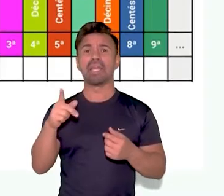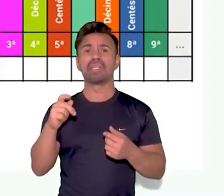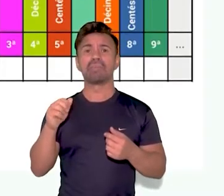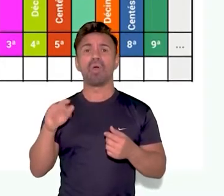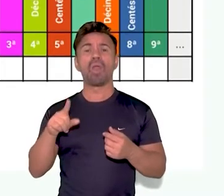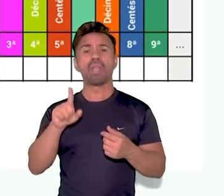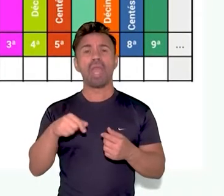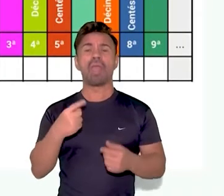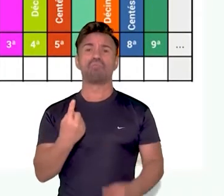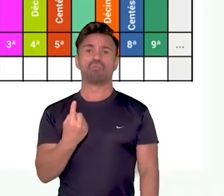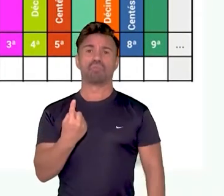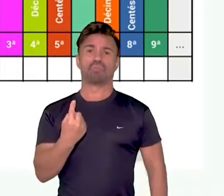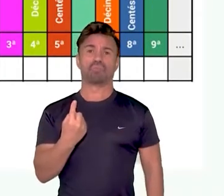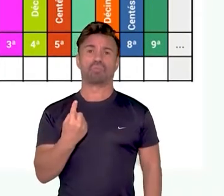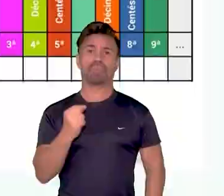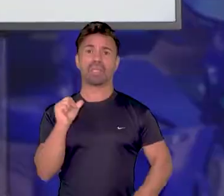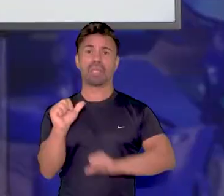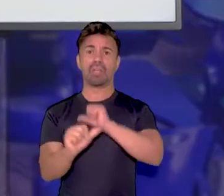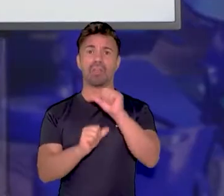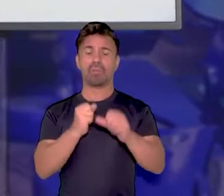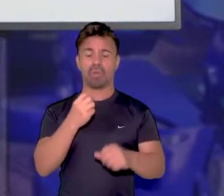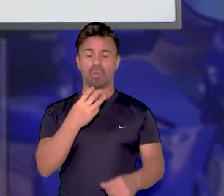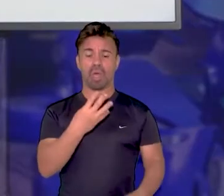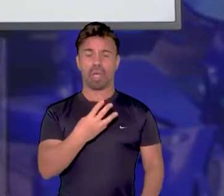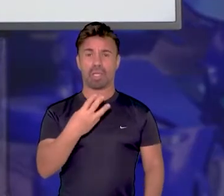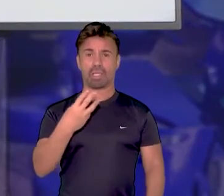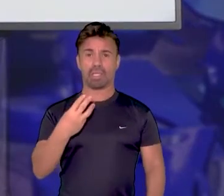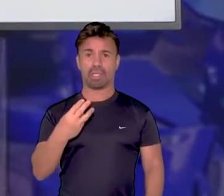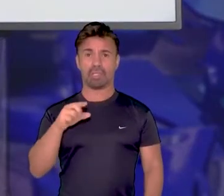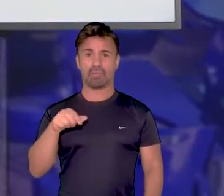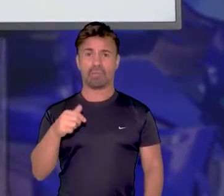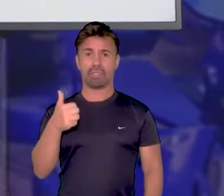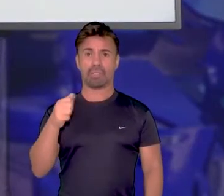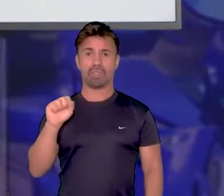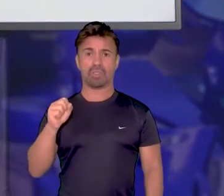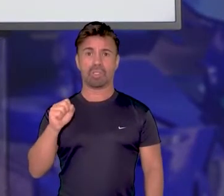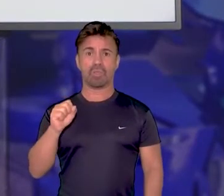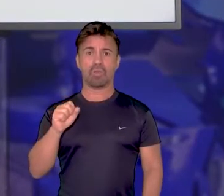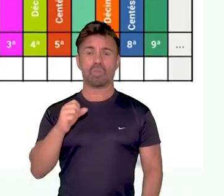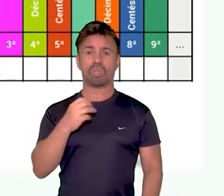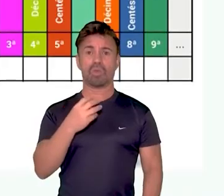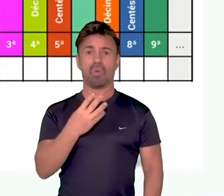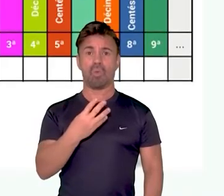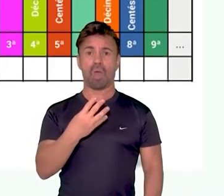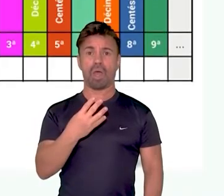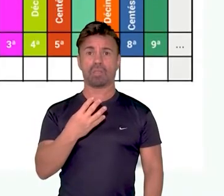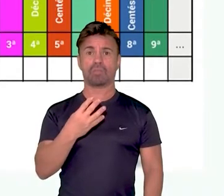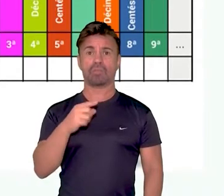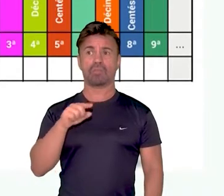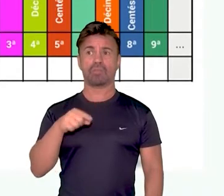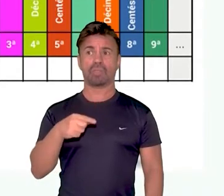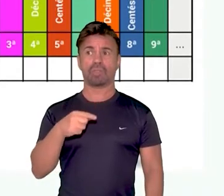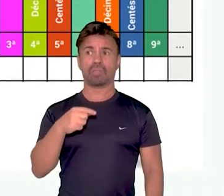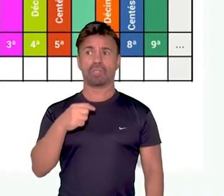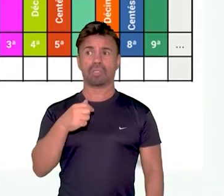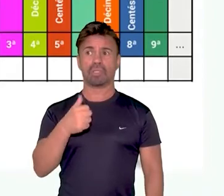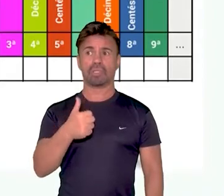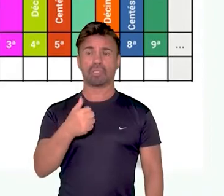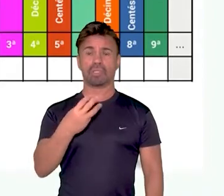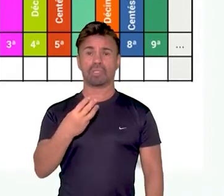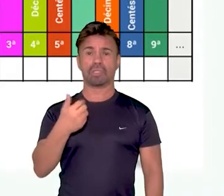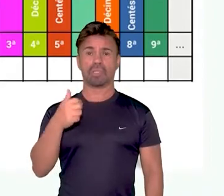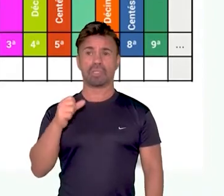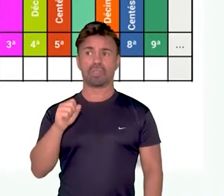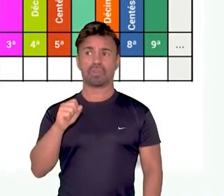então então transformamos 43,18 segundos em 4,300 e 18 x